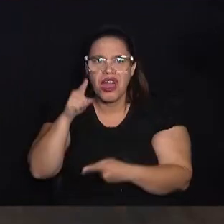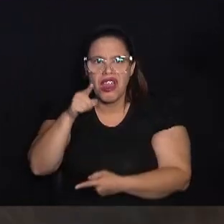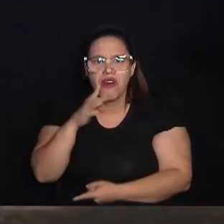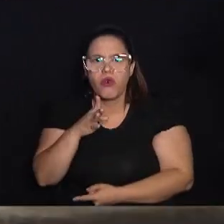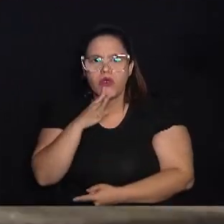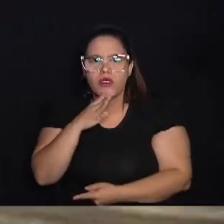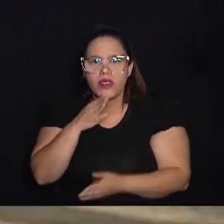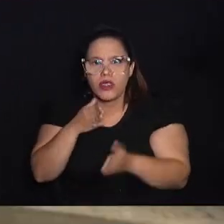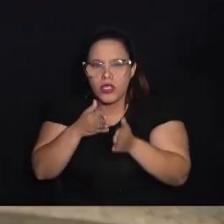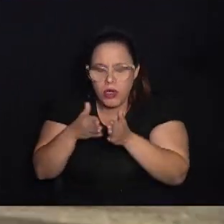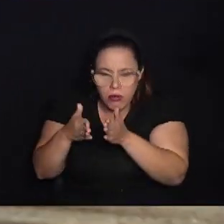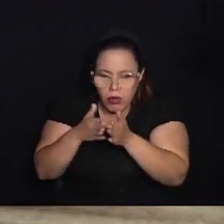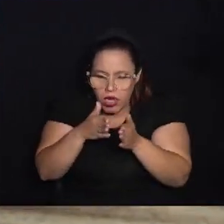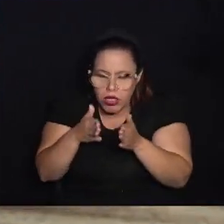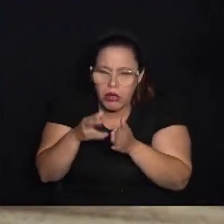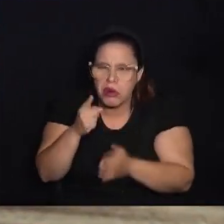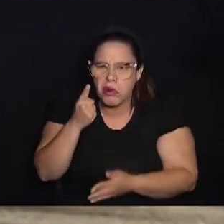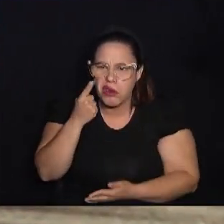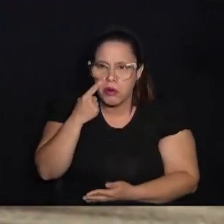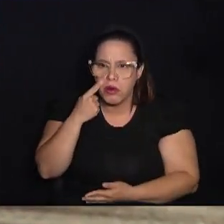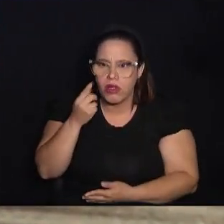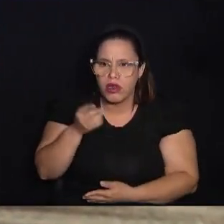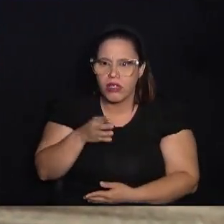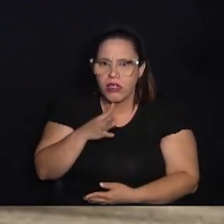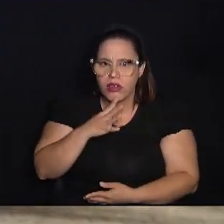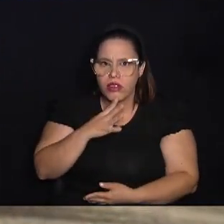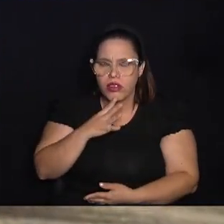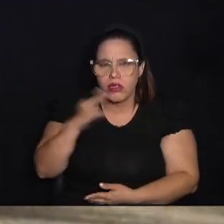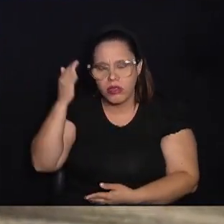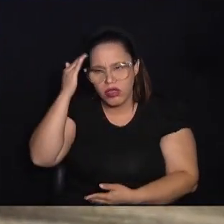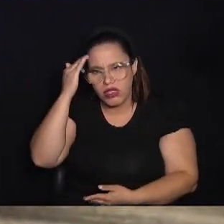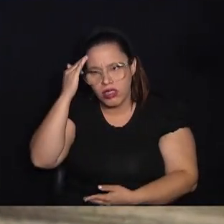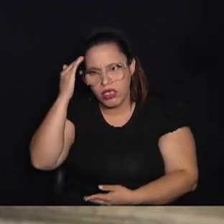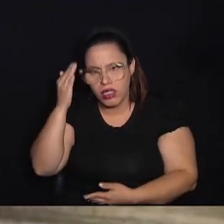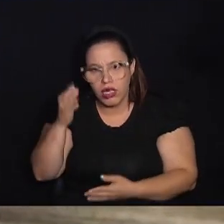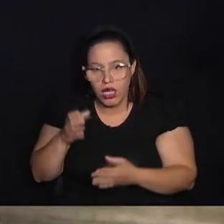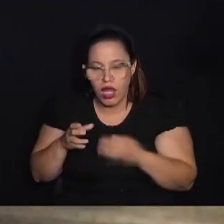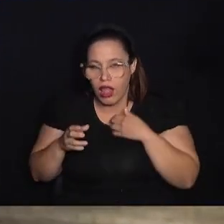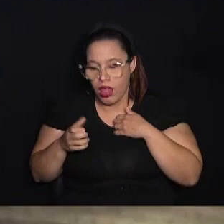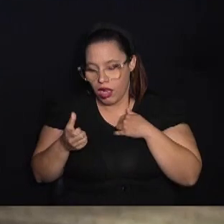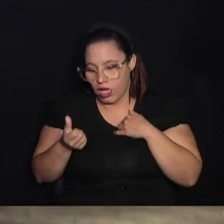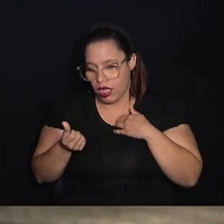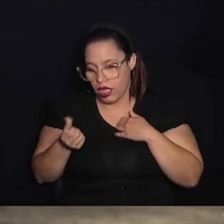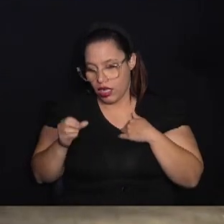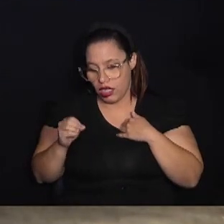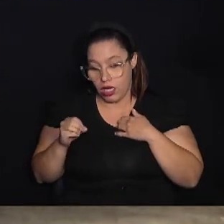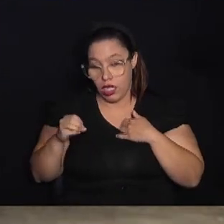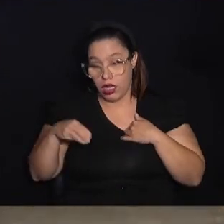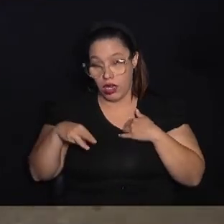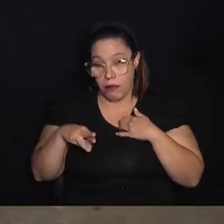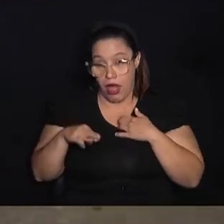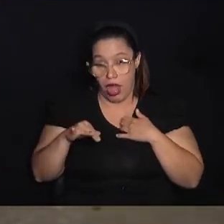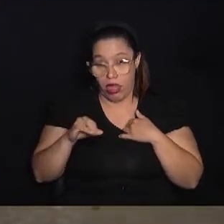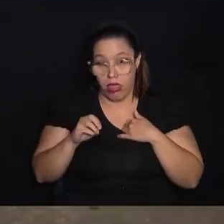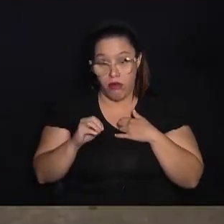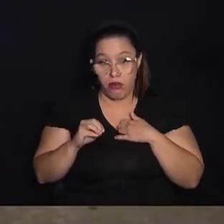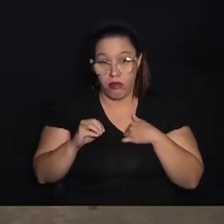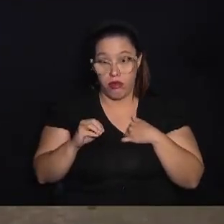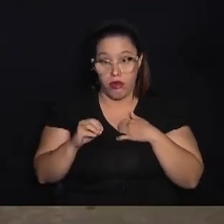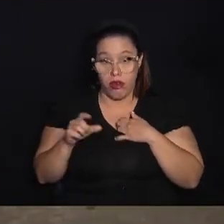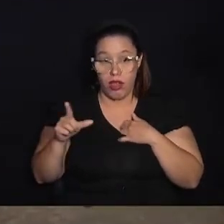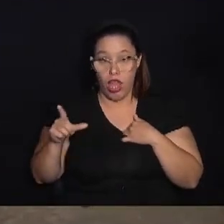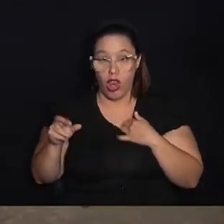passou por aqui você sabia que essa Travessa de 60 m de extensão fica entre a Rua